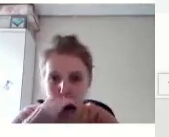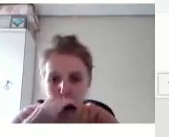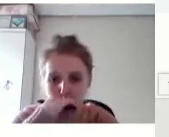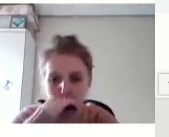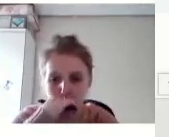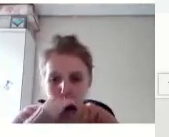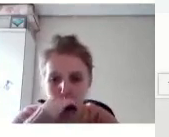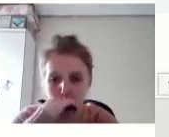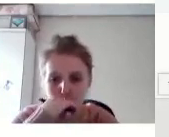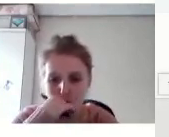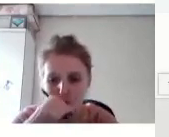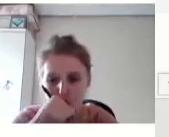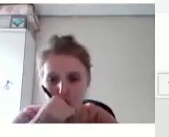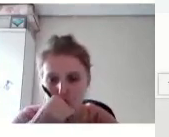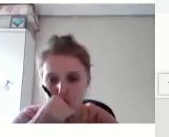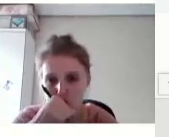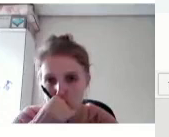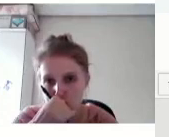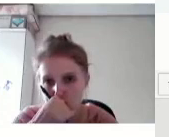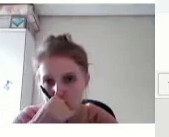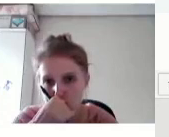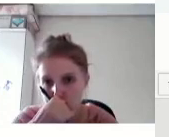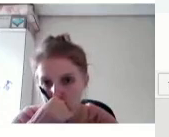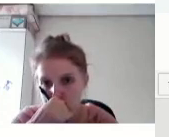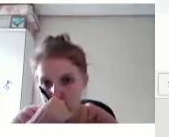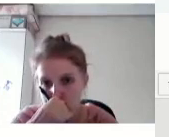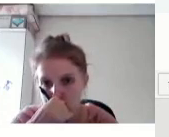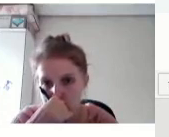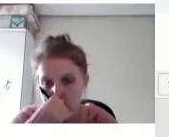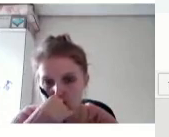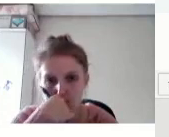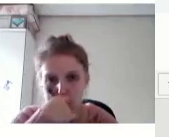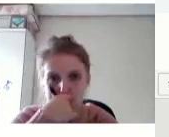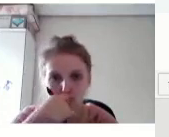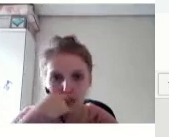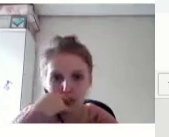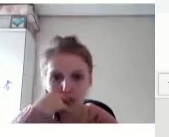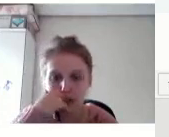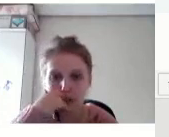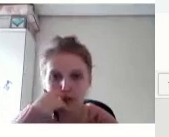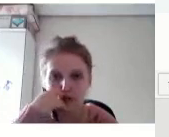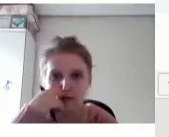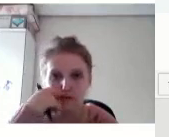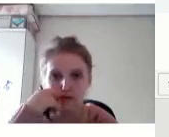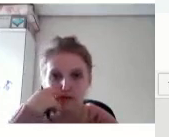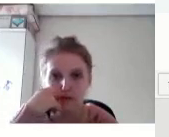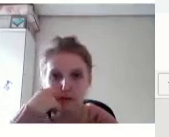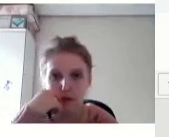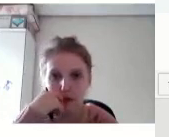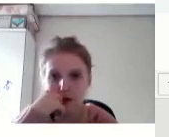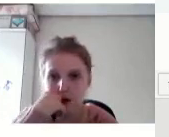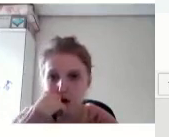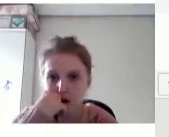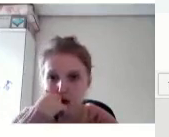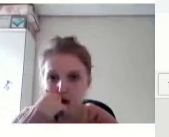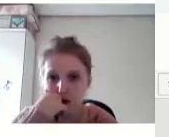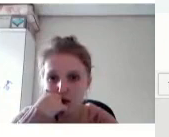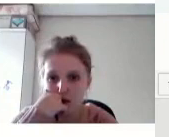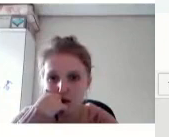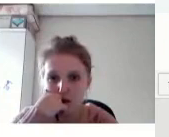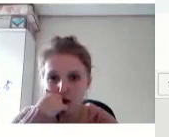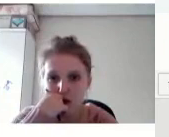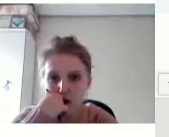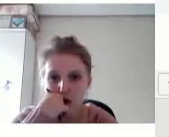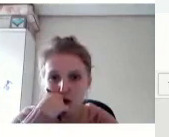determinado uma determinada funcional f, né, em termos do parente de Poisson, desta equação aqui, né,